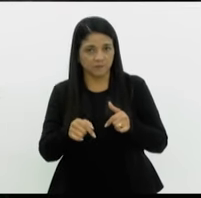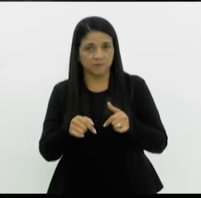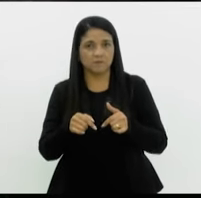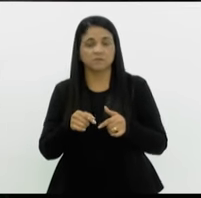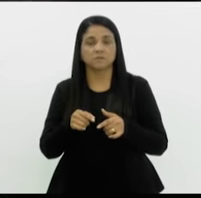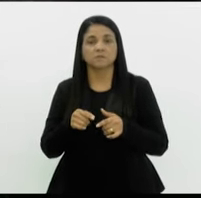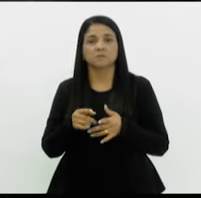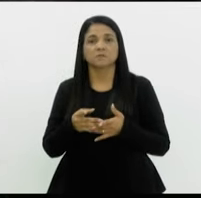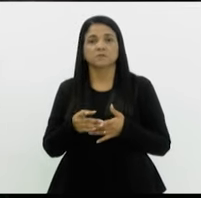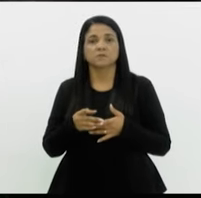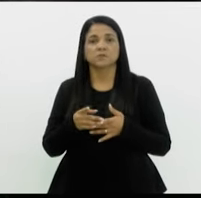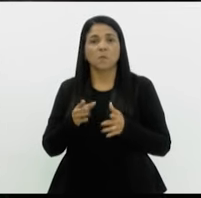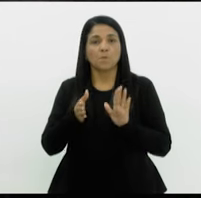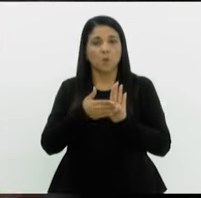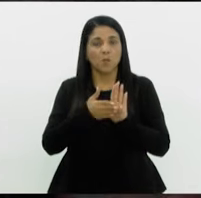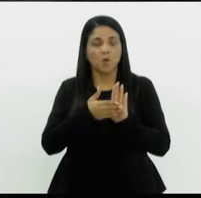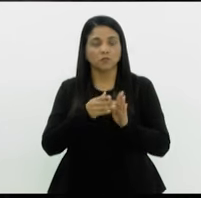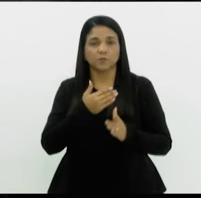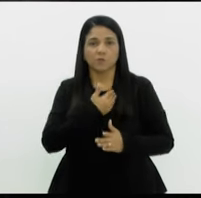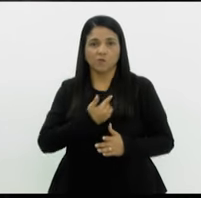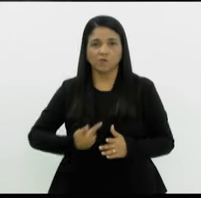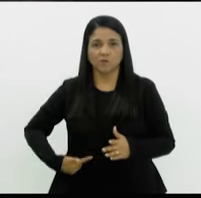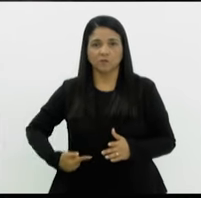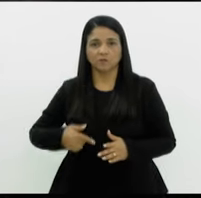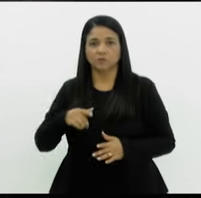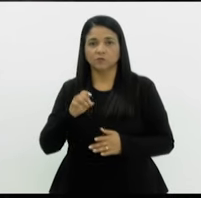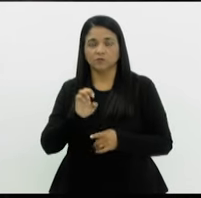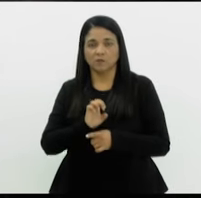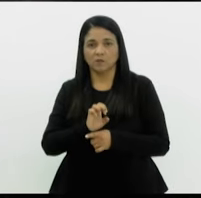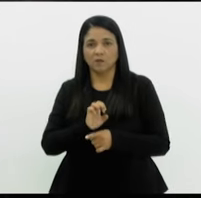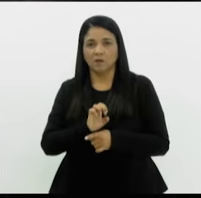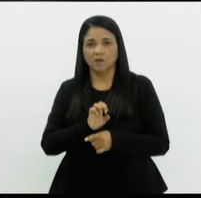pelo governo do Estado, que